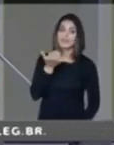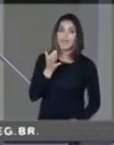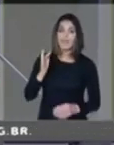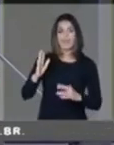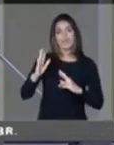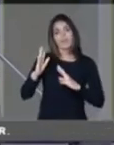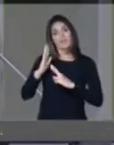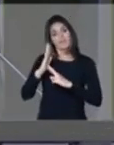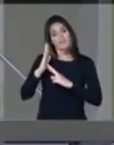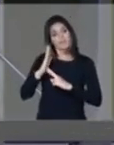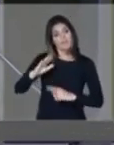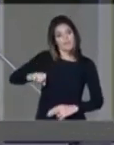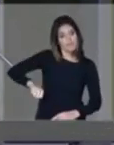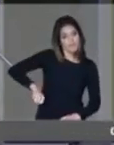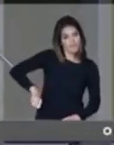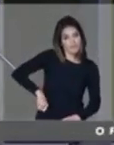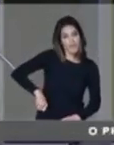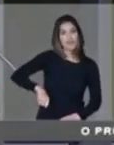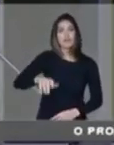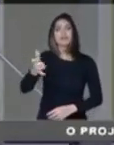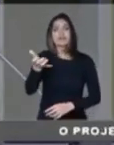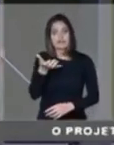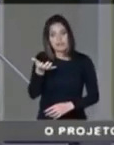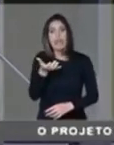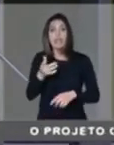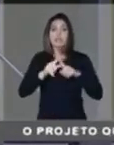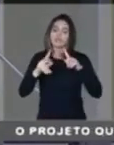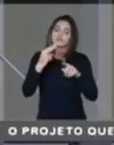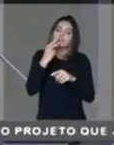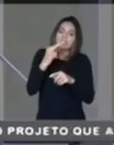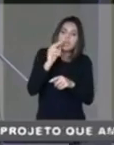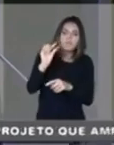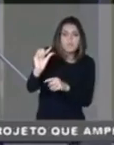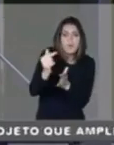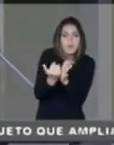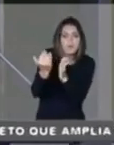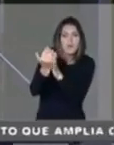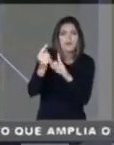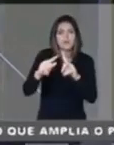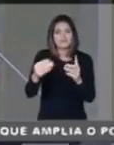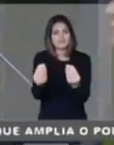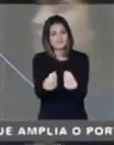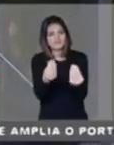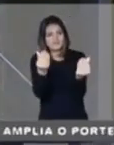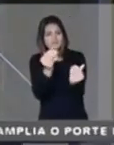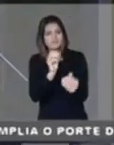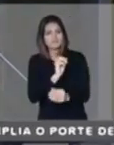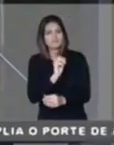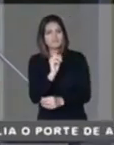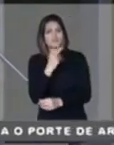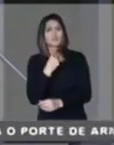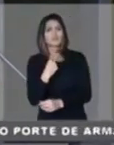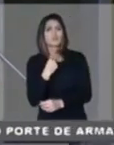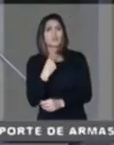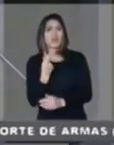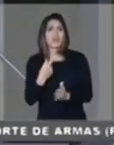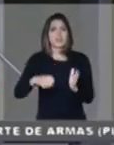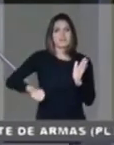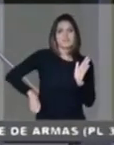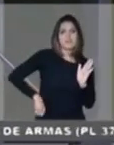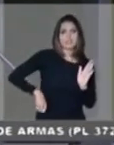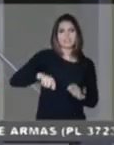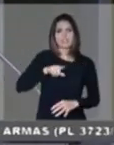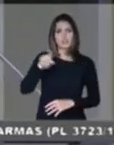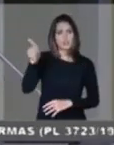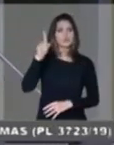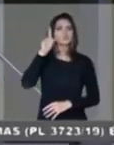saiba um pouquinho mais. Mas completamente insuficiente para um cargo desse. Sabe o que quer dizer isso? E por que ele quer o